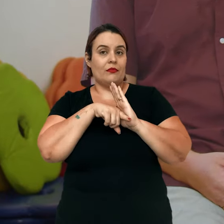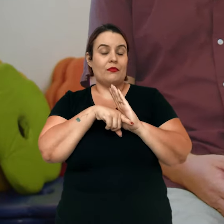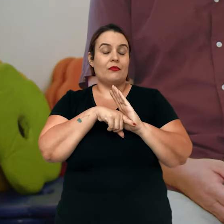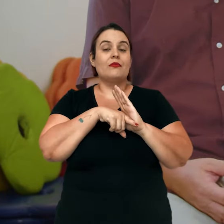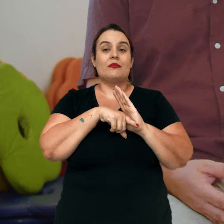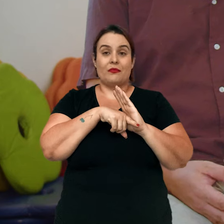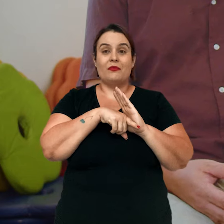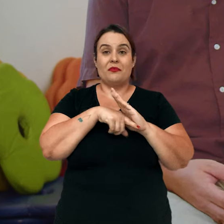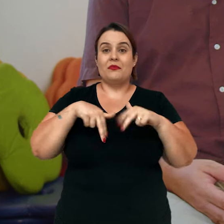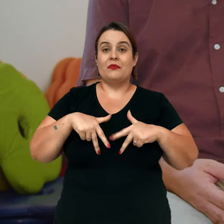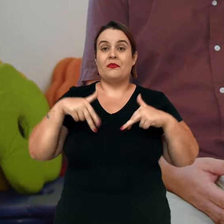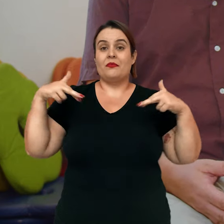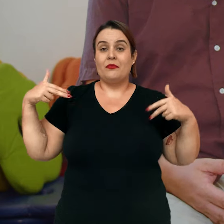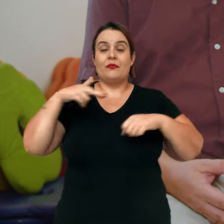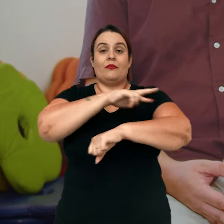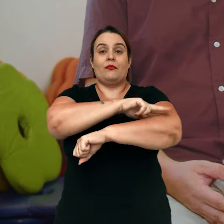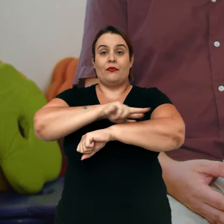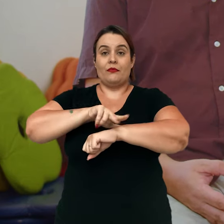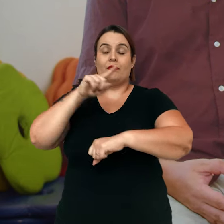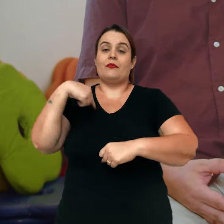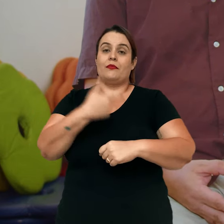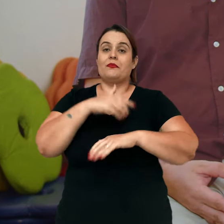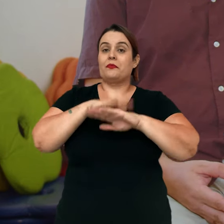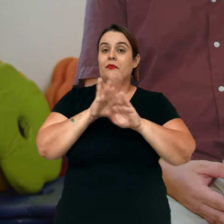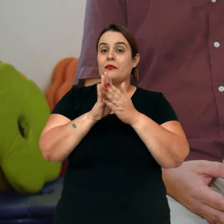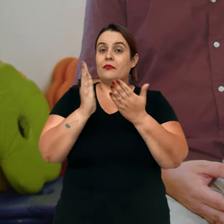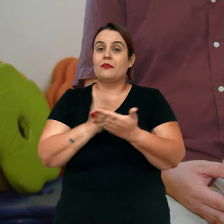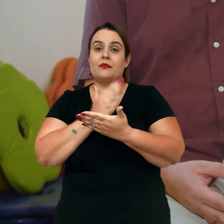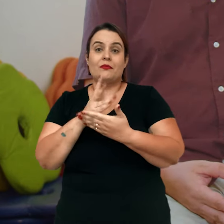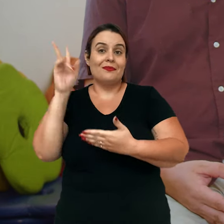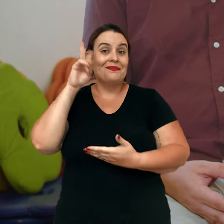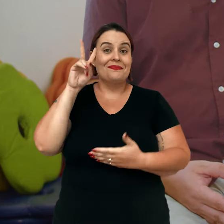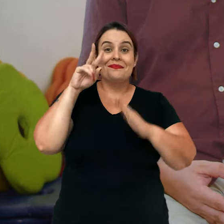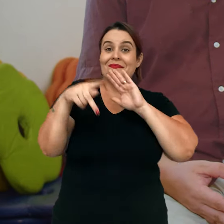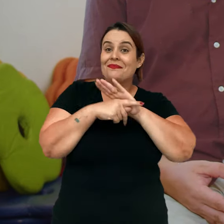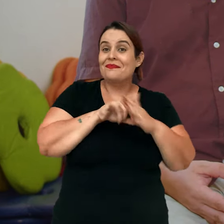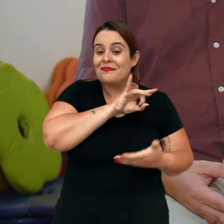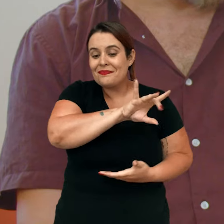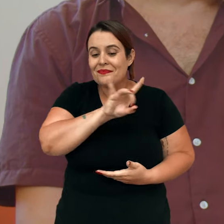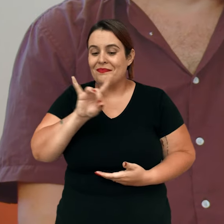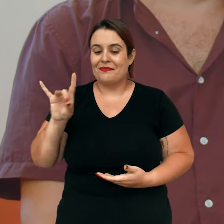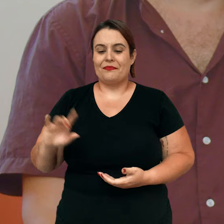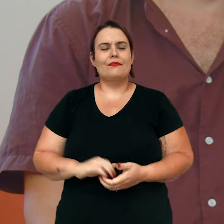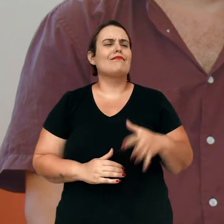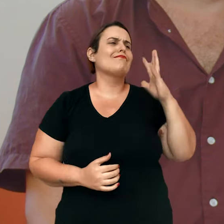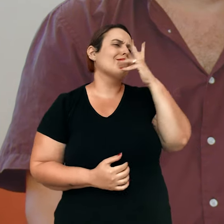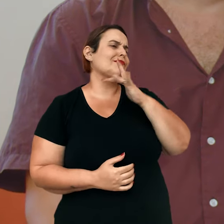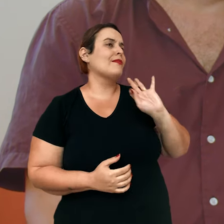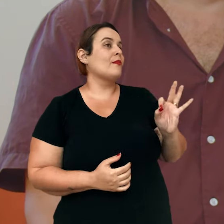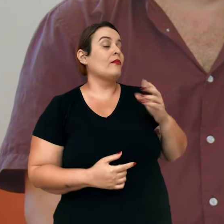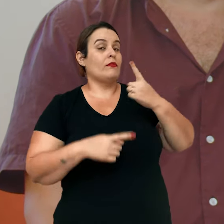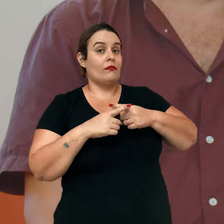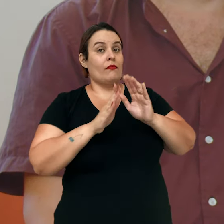pesquisa étnico-racial, nós construímos um livro com as histórias dos estudantes. E isso é muito bonito, né,